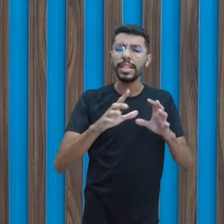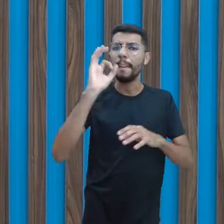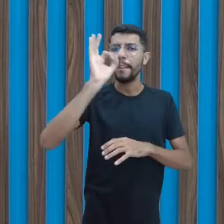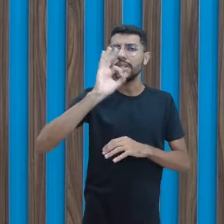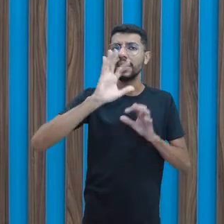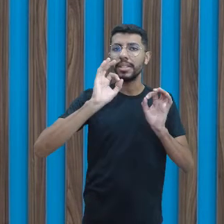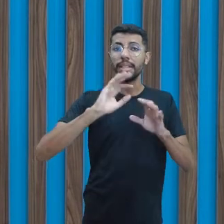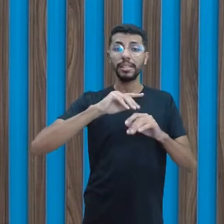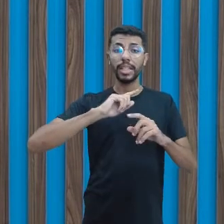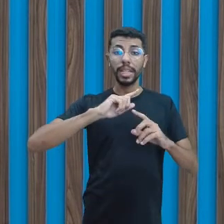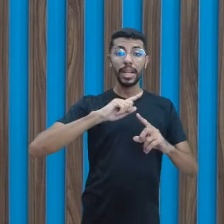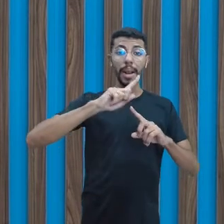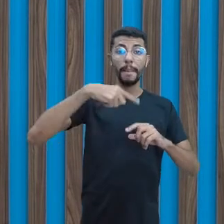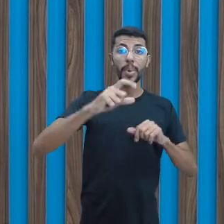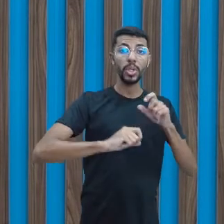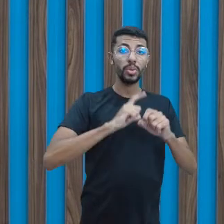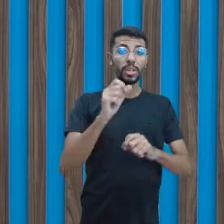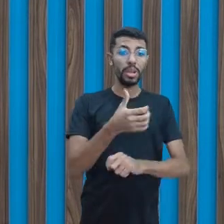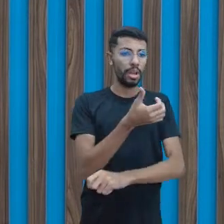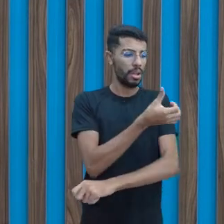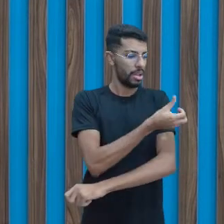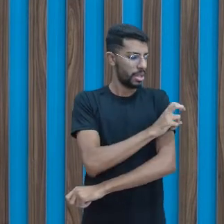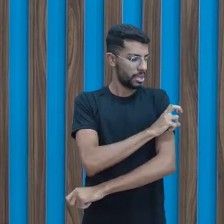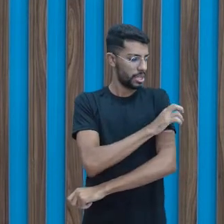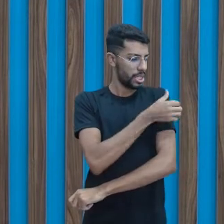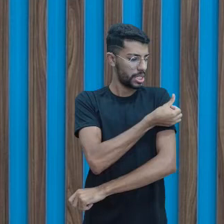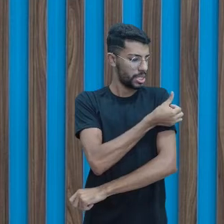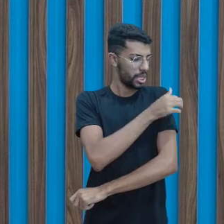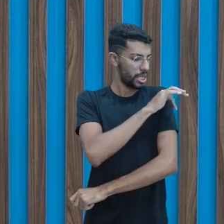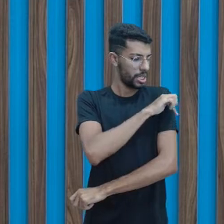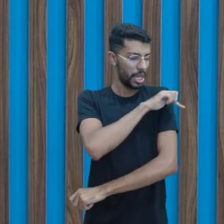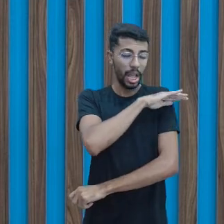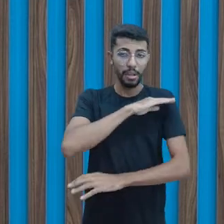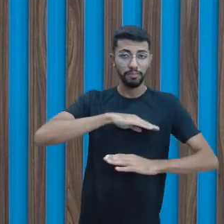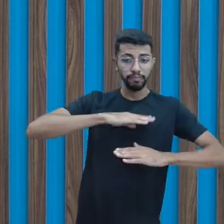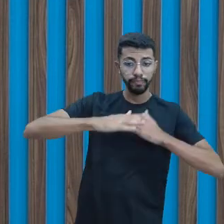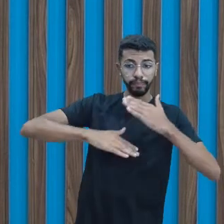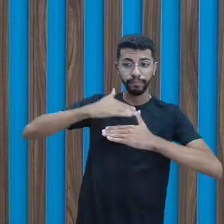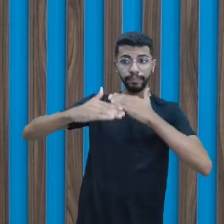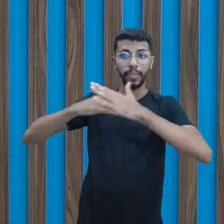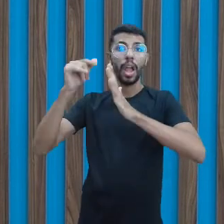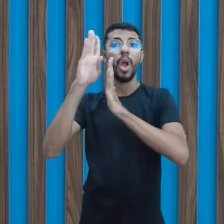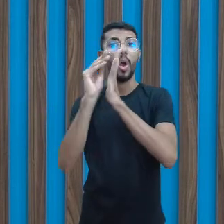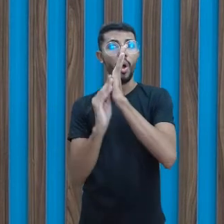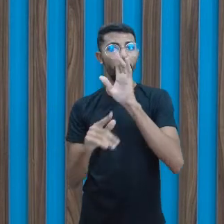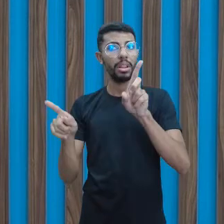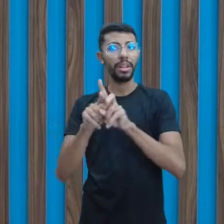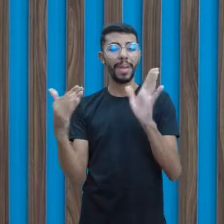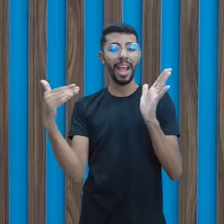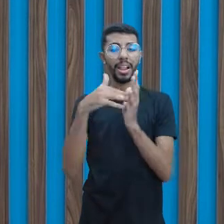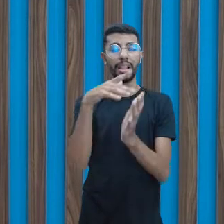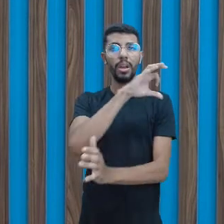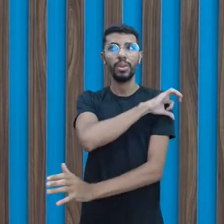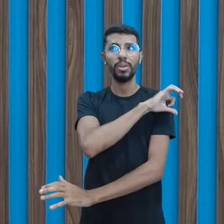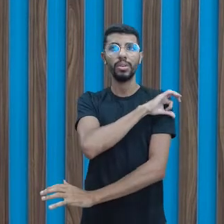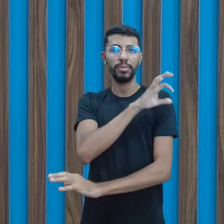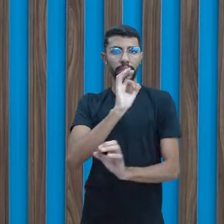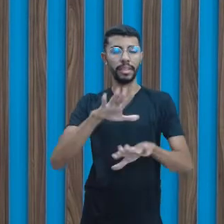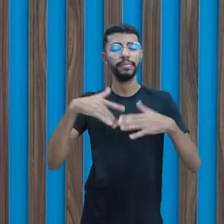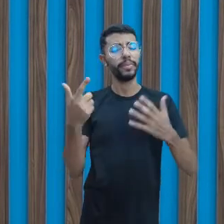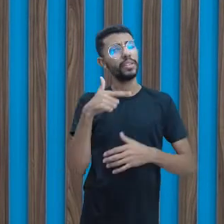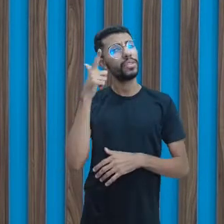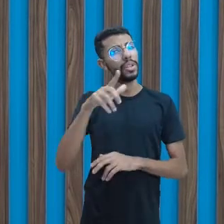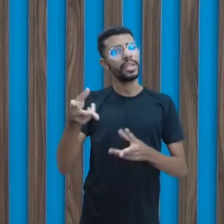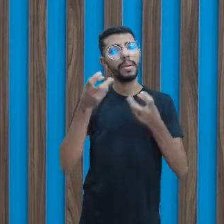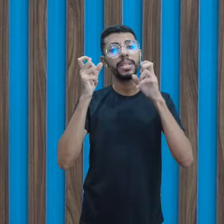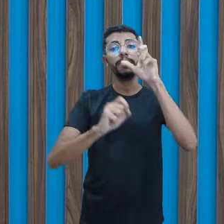vai elevando o nível da porcentagem, tá? Até chegar ao nono ano, tá bom? Então, você consegue perceber